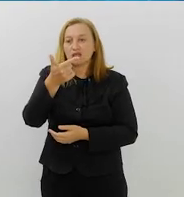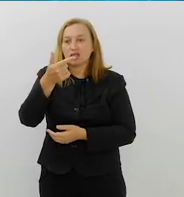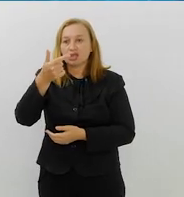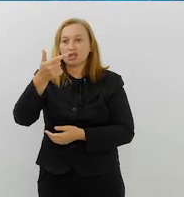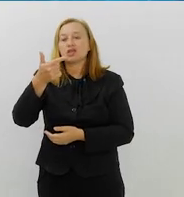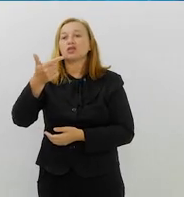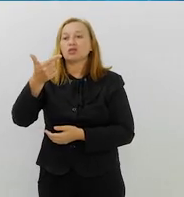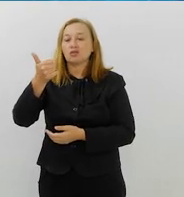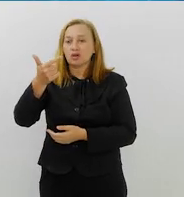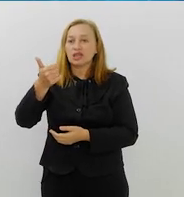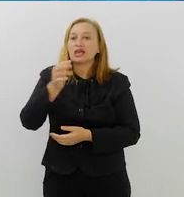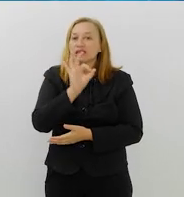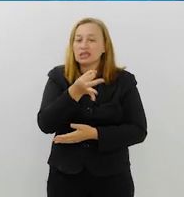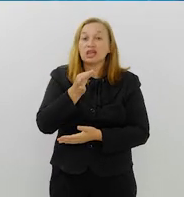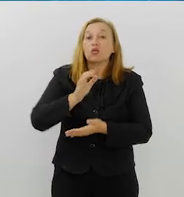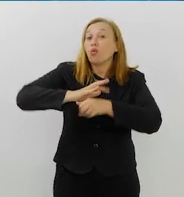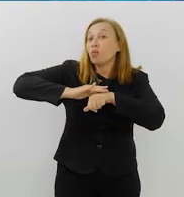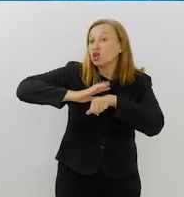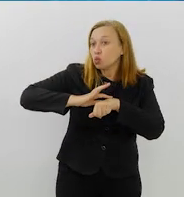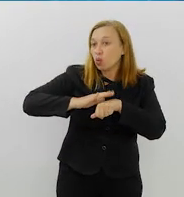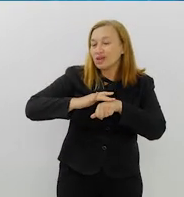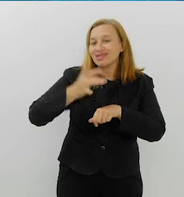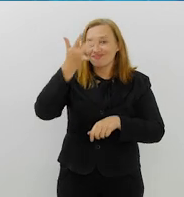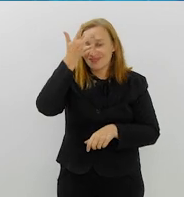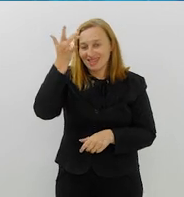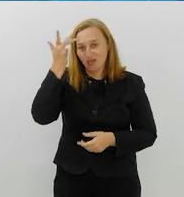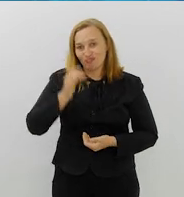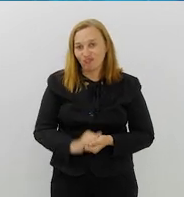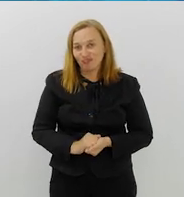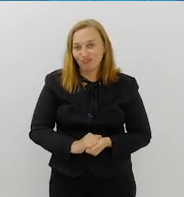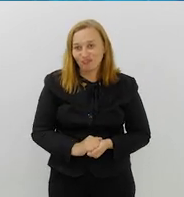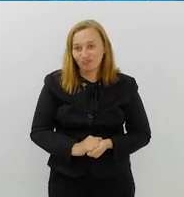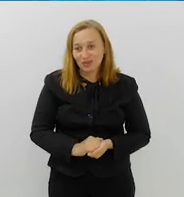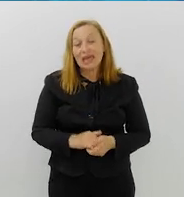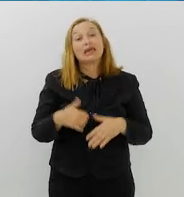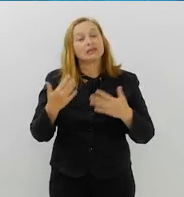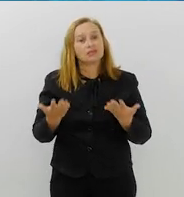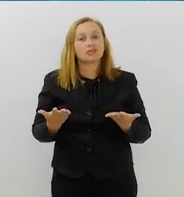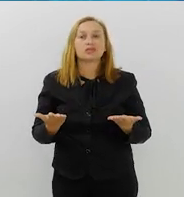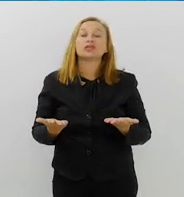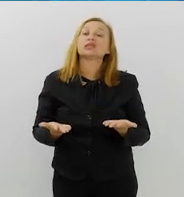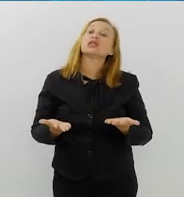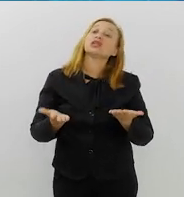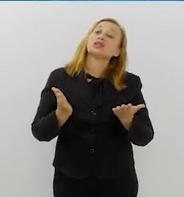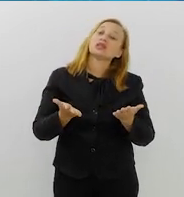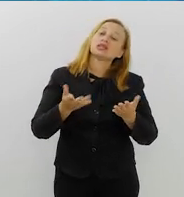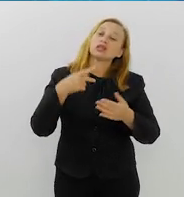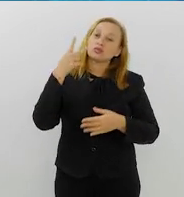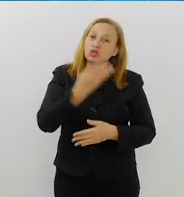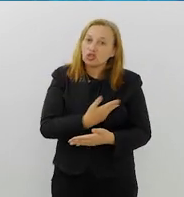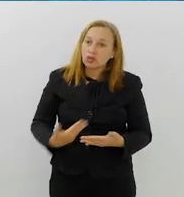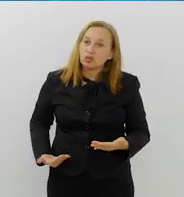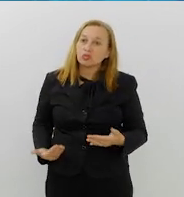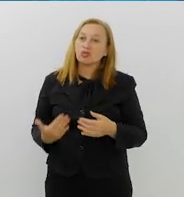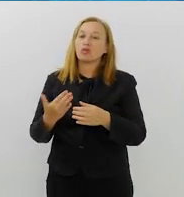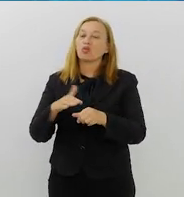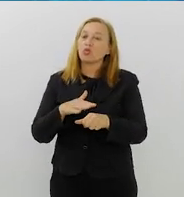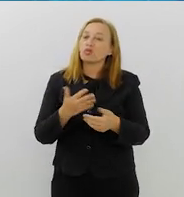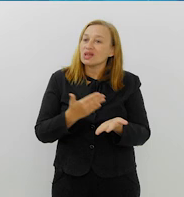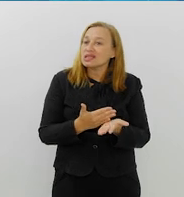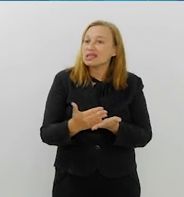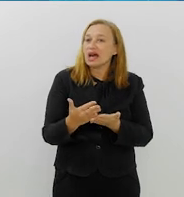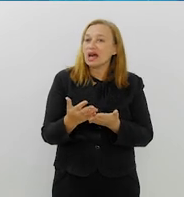já foi classificada realmente como uma doença mental. E com essa classificação, as políticas